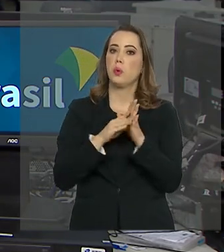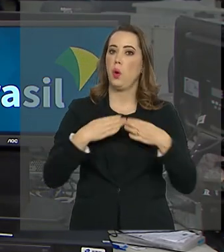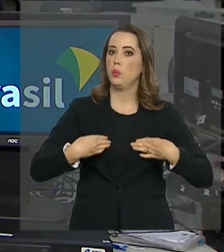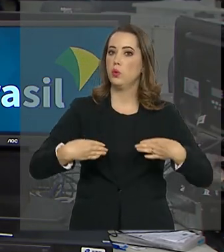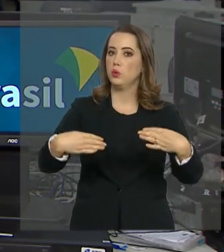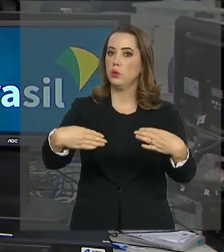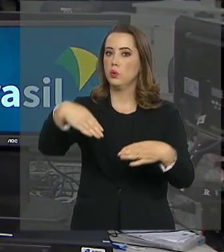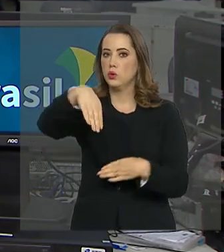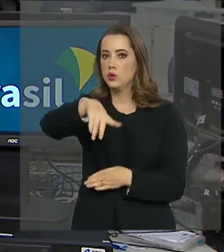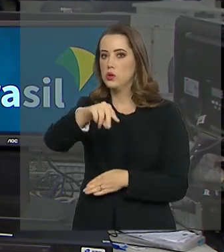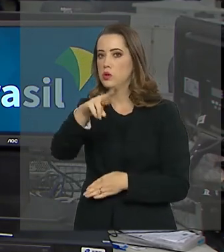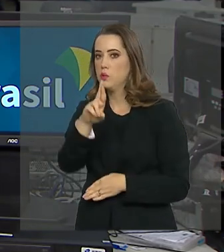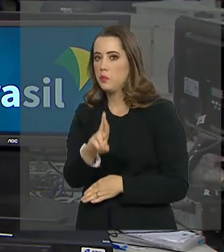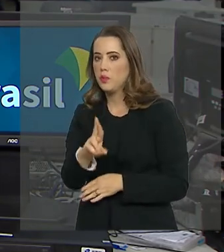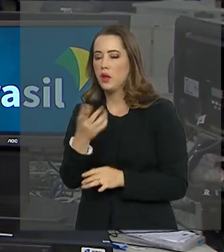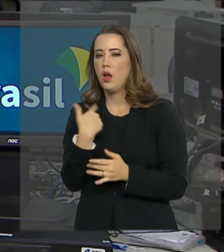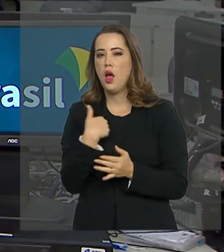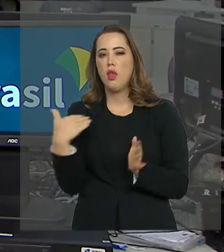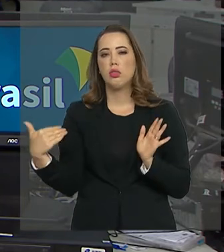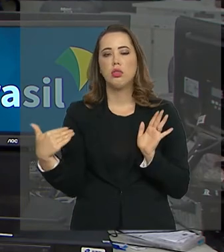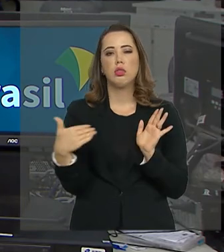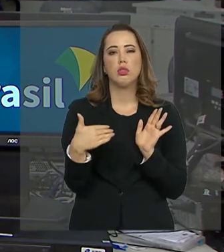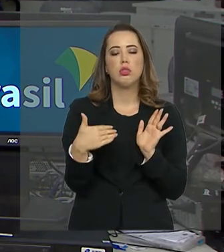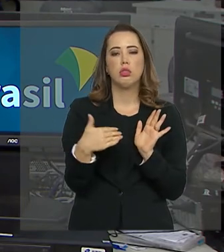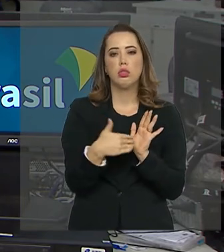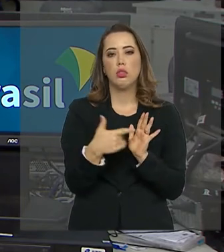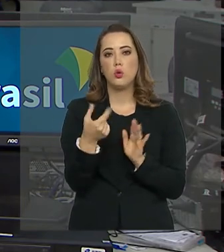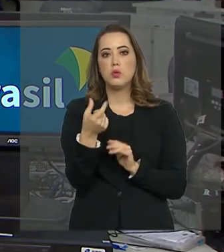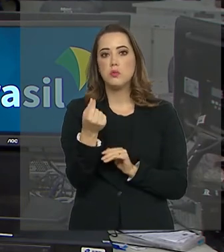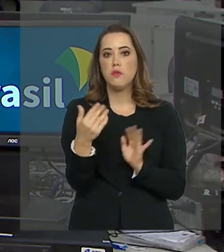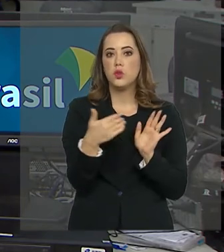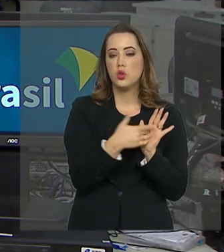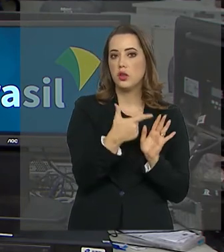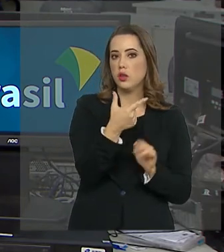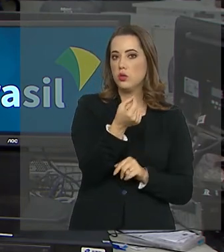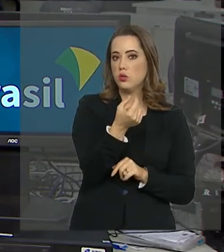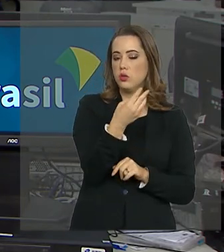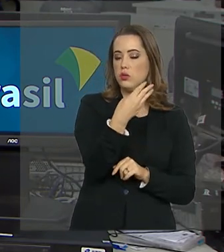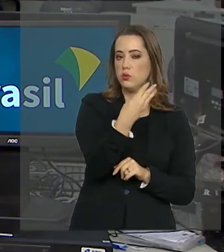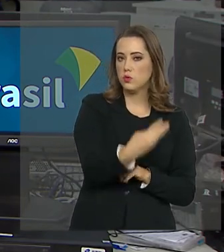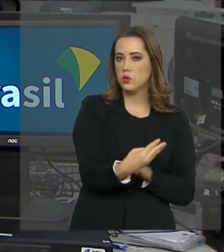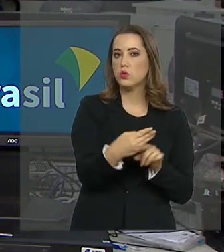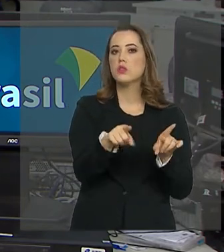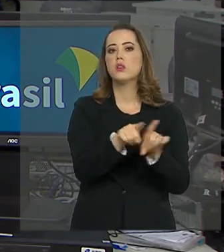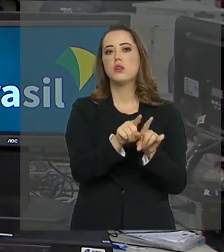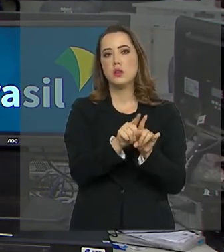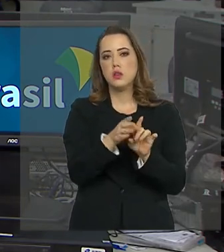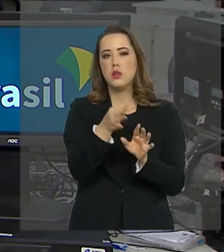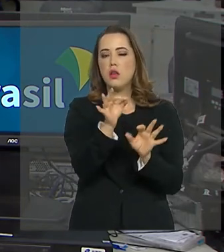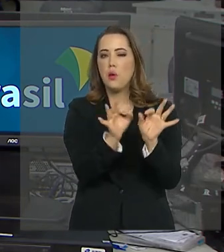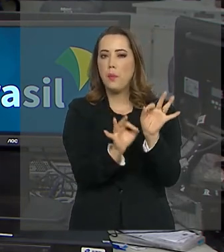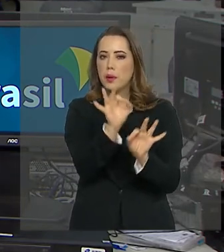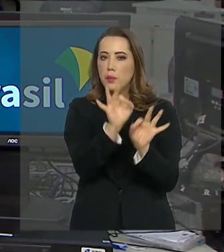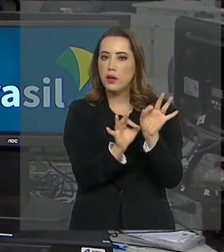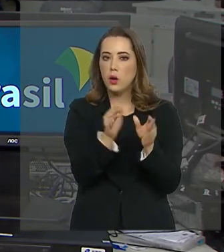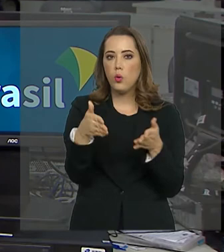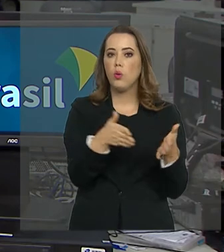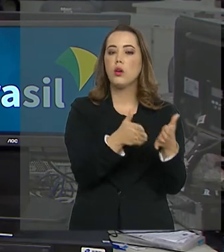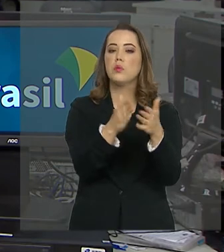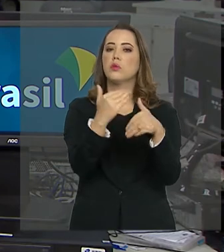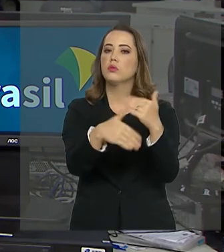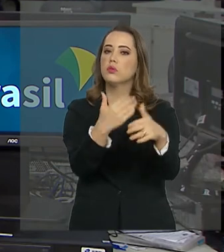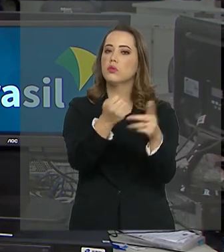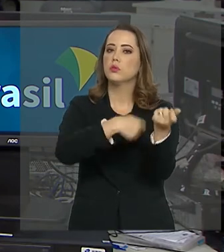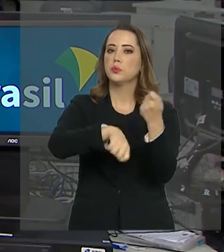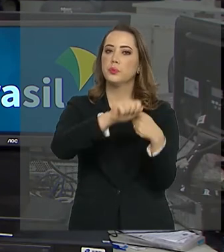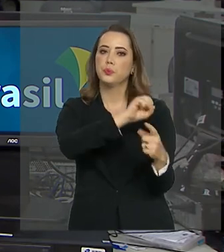do Desenvolvimento Regional terão validade de 2020 a 2023 e irão nortear ações em prol do